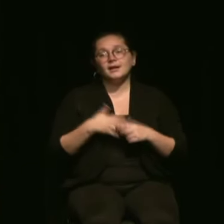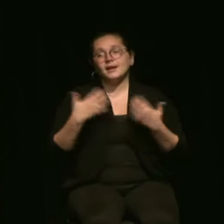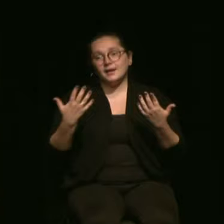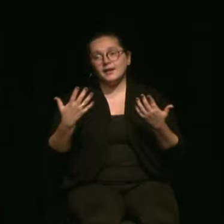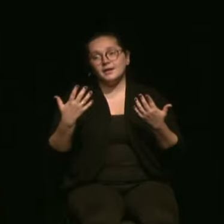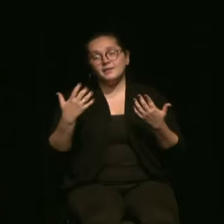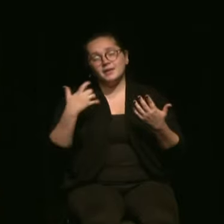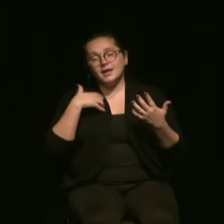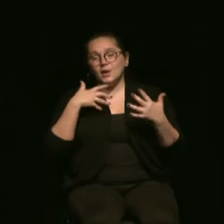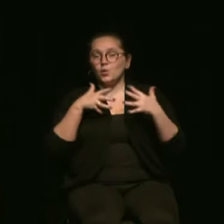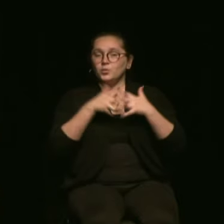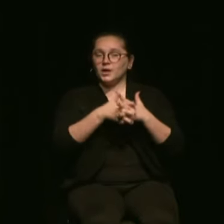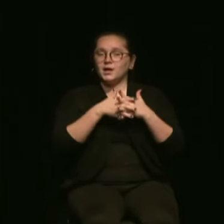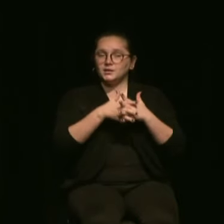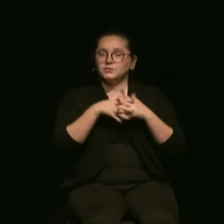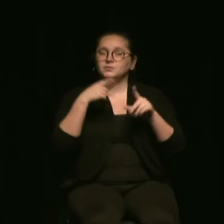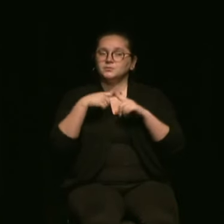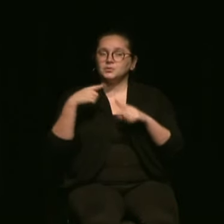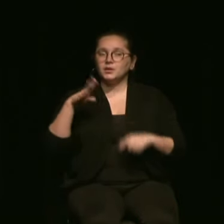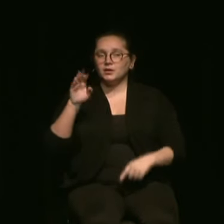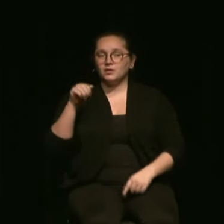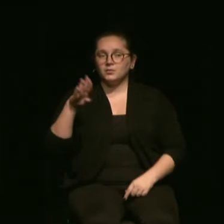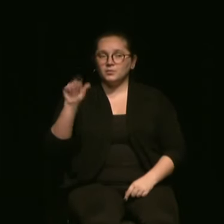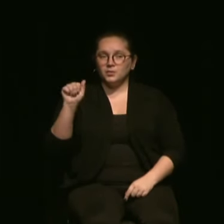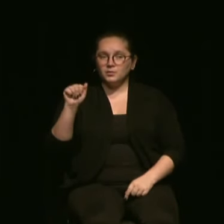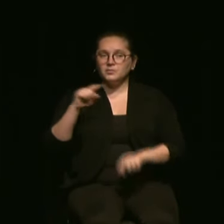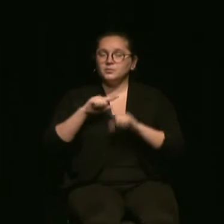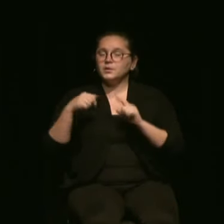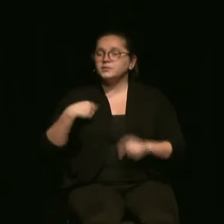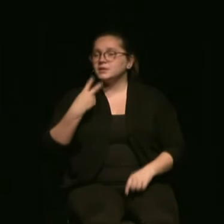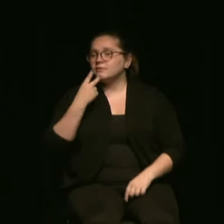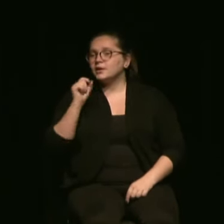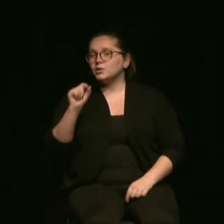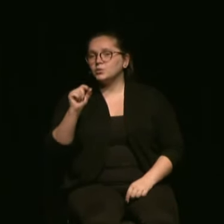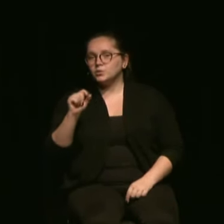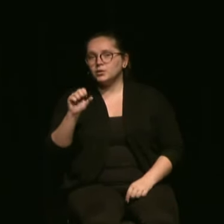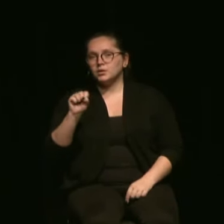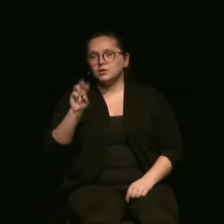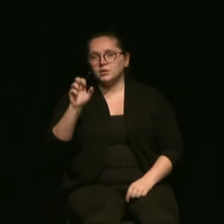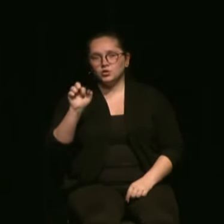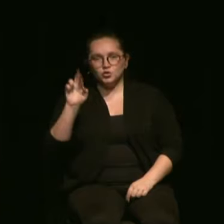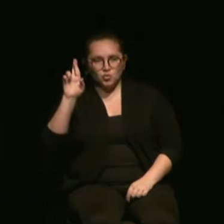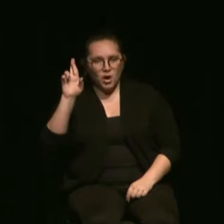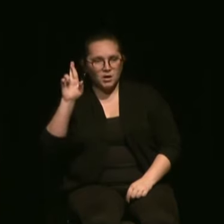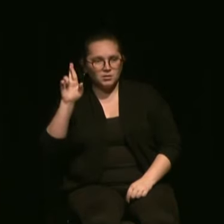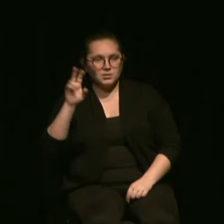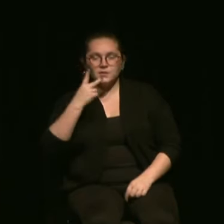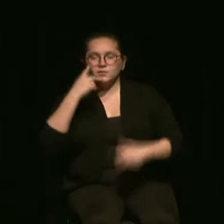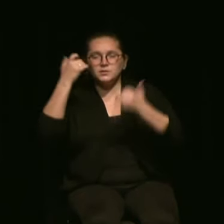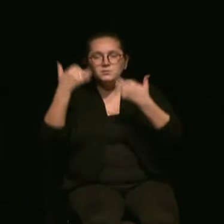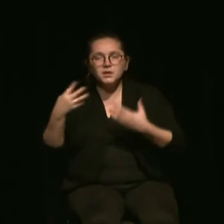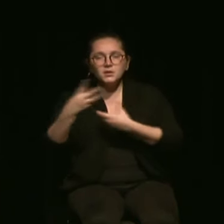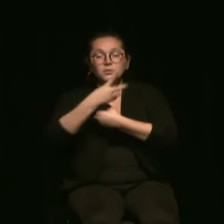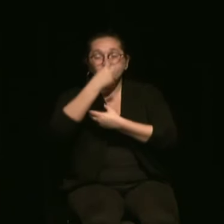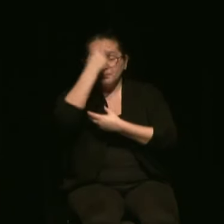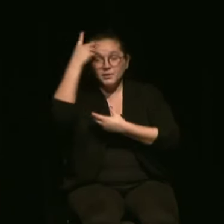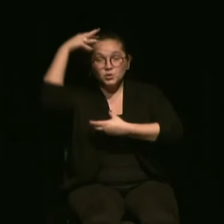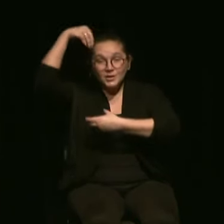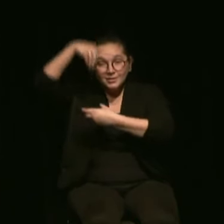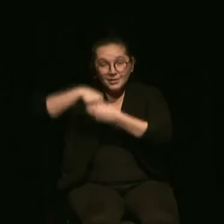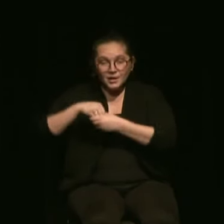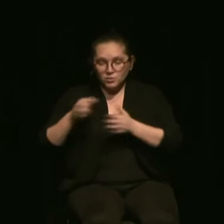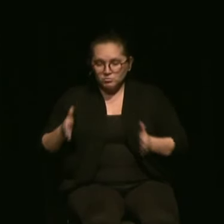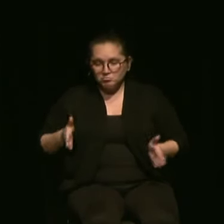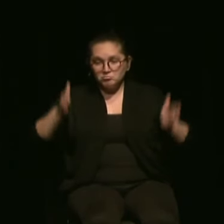É mais complicada a questão do Bomba, porque você está falando da Shoah, né? E você tem um relato de alguém que está dentro da câmara de